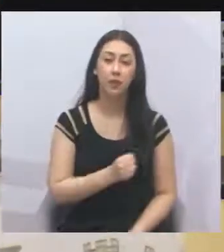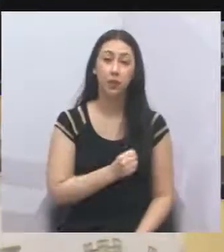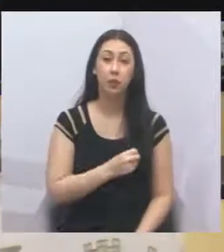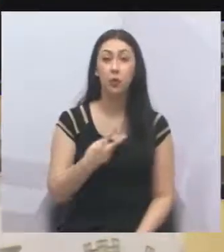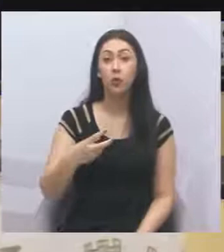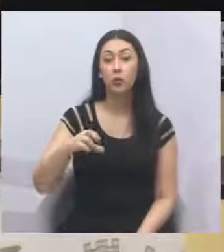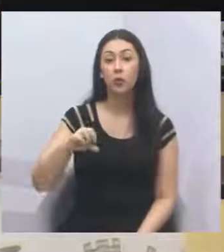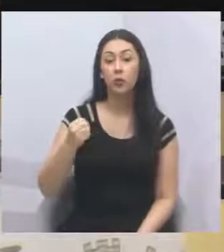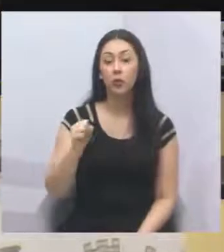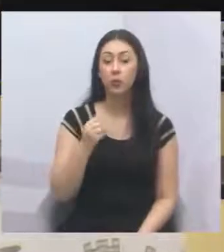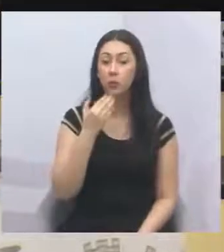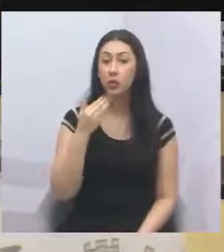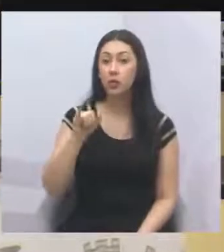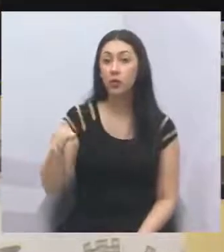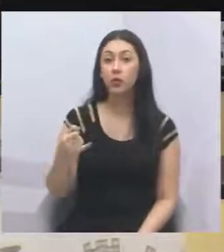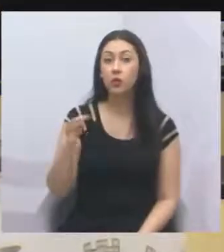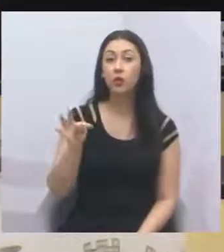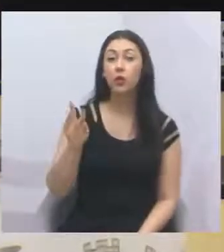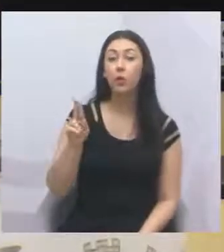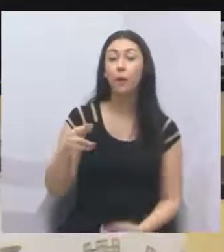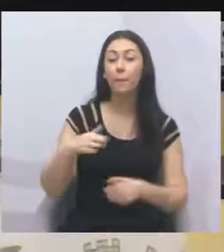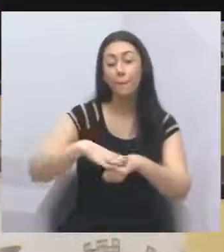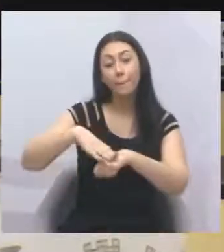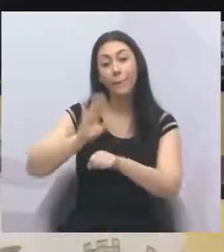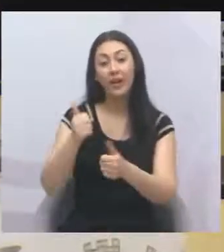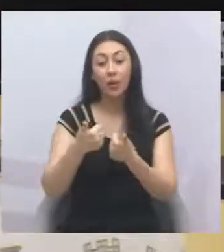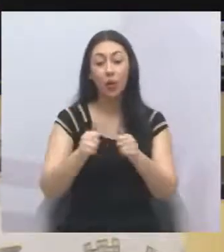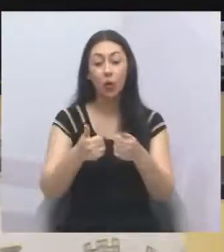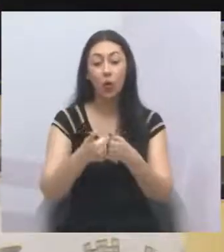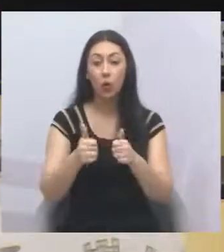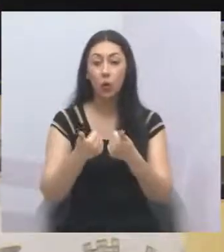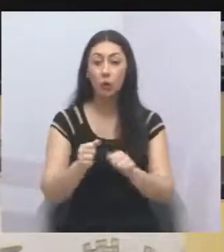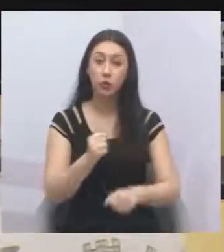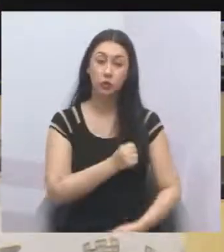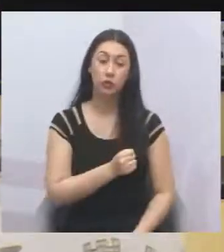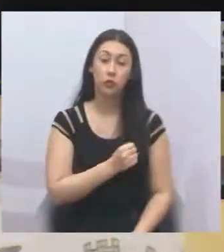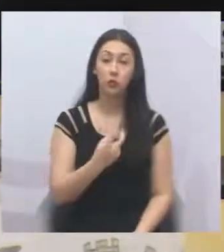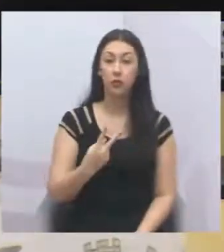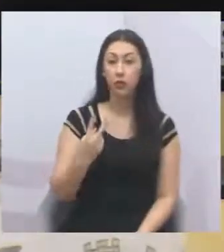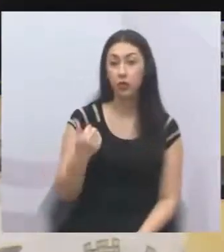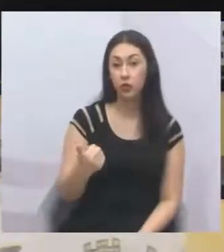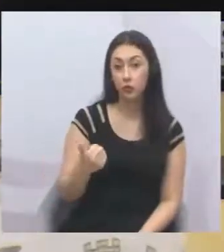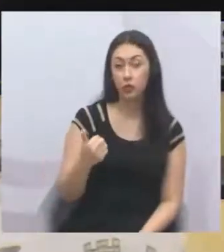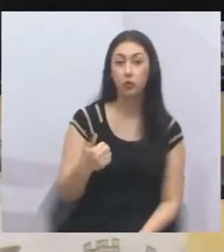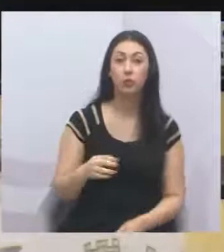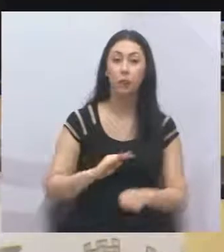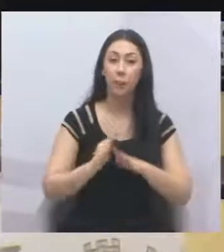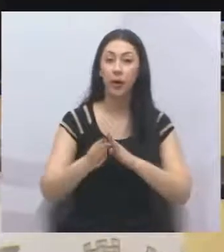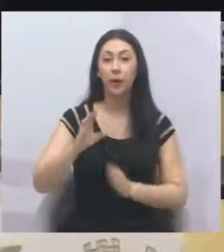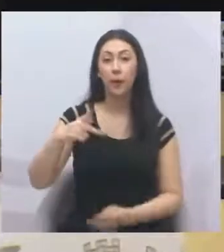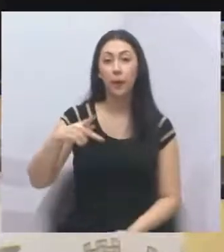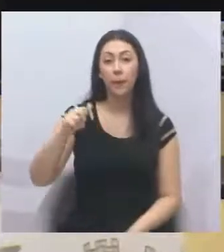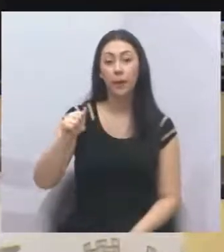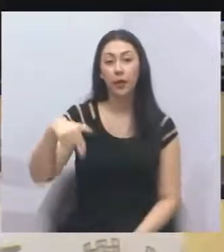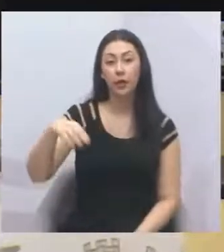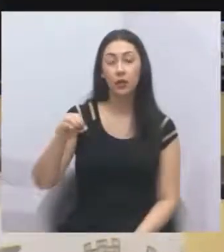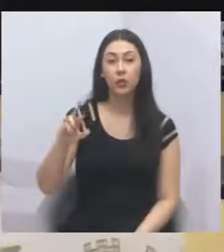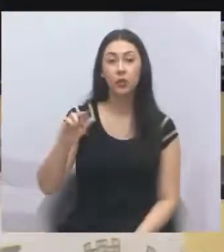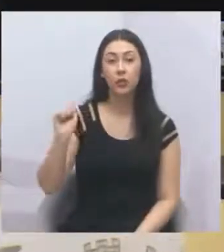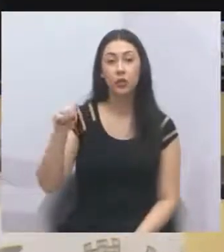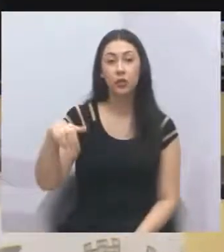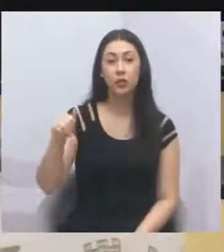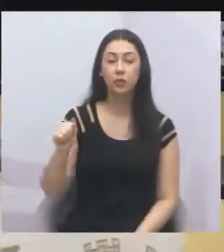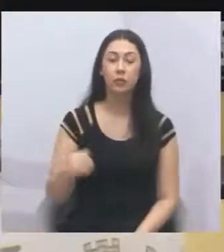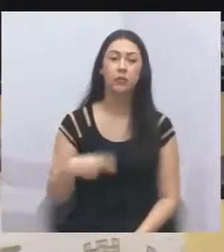Jacareí Transporte, solicitando implantação de mais horário na linha circular 21, Jardim Panorama. Autoria, vereador Valmir do